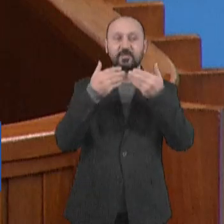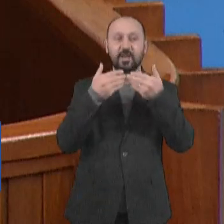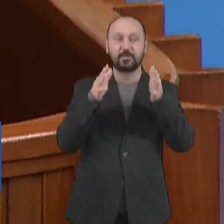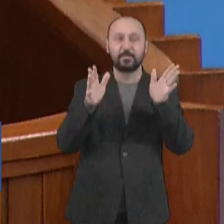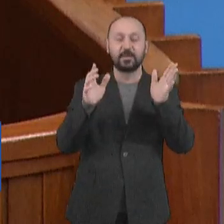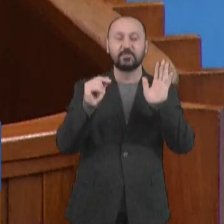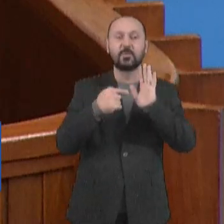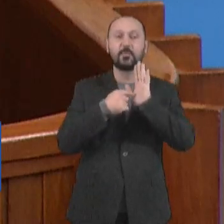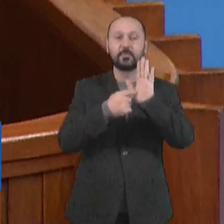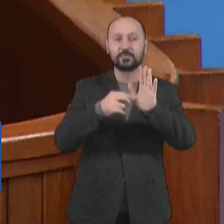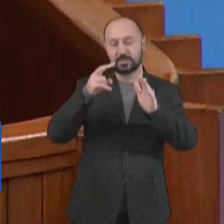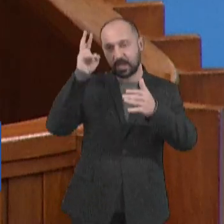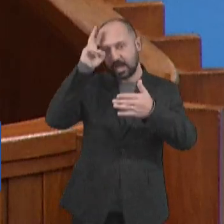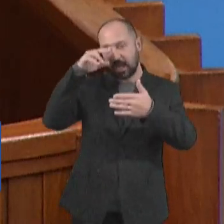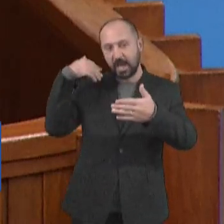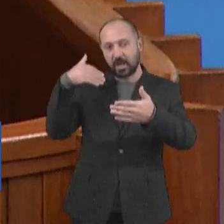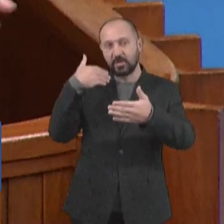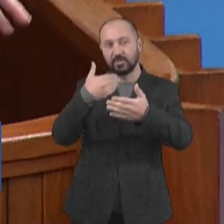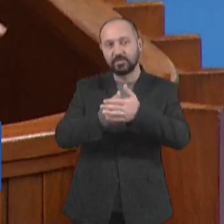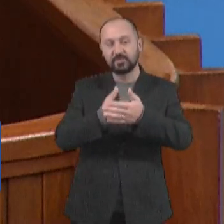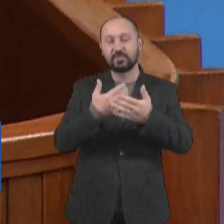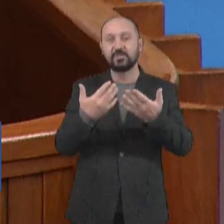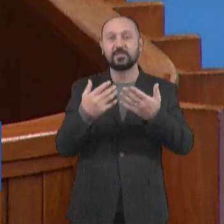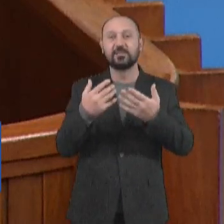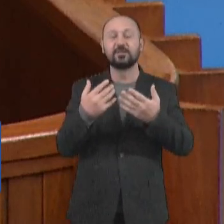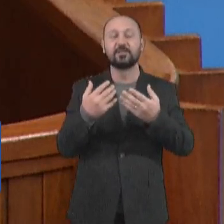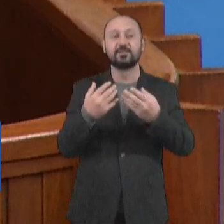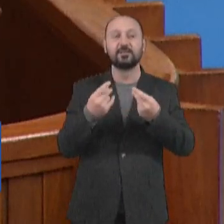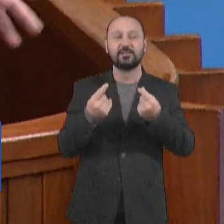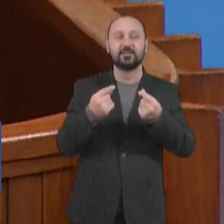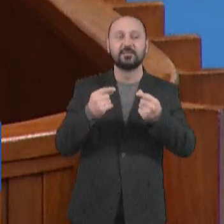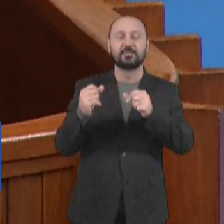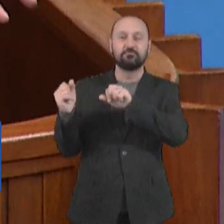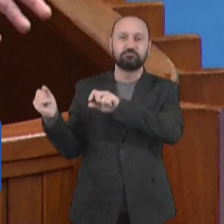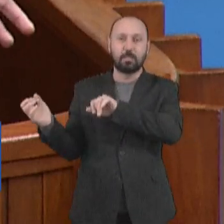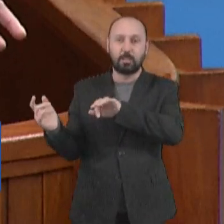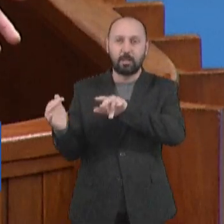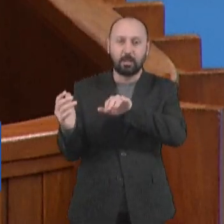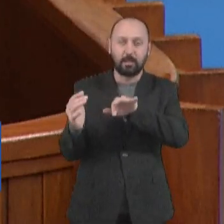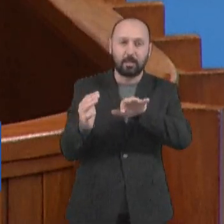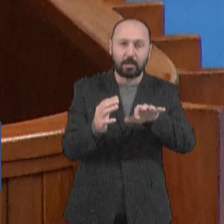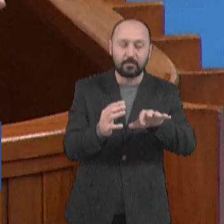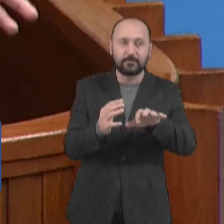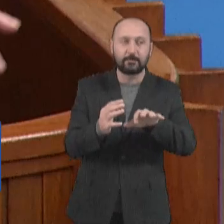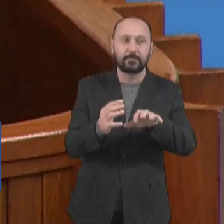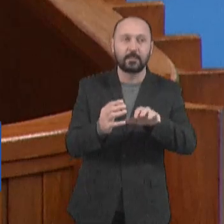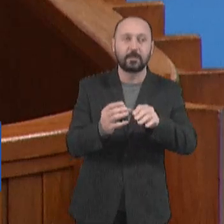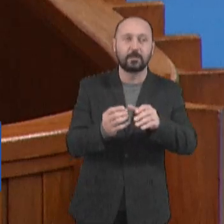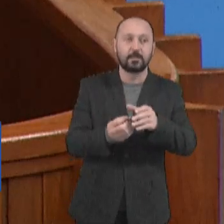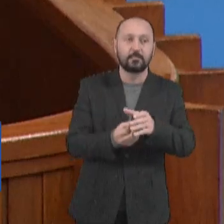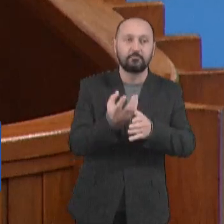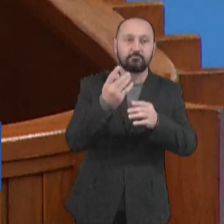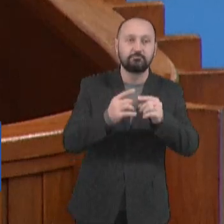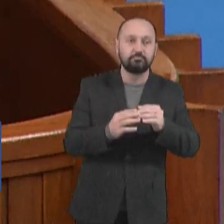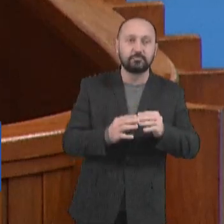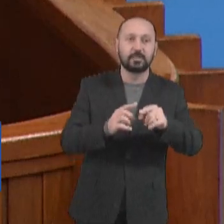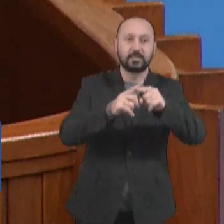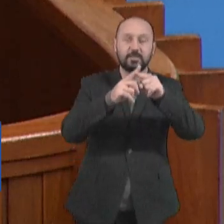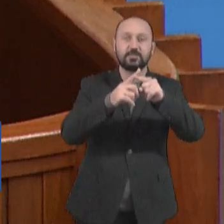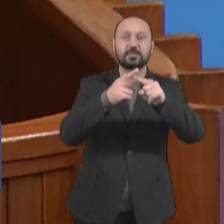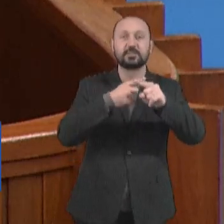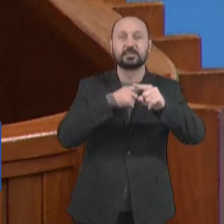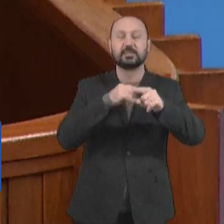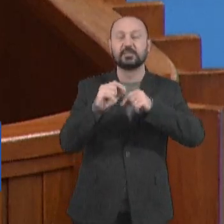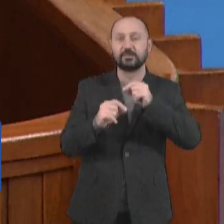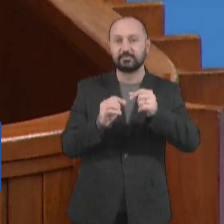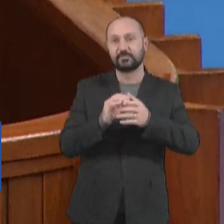em Nioaque, mostrando toda a história, né, da invasão ali, da explosão da igreja, e todo aquele movimento que